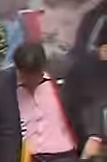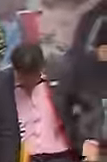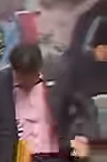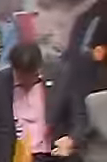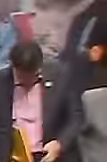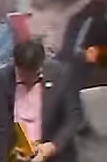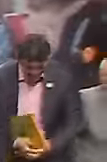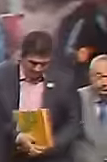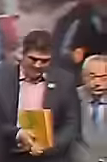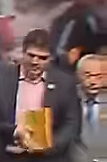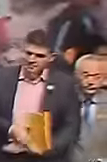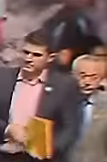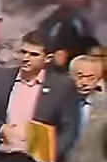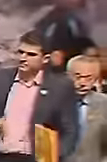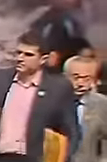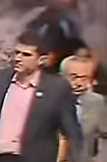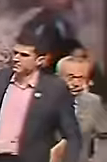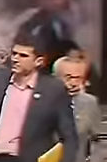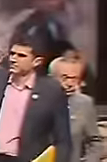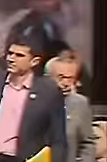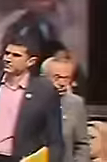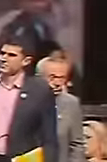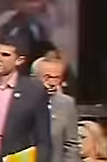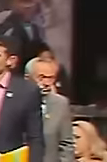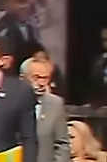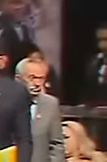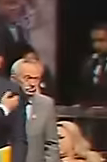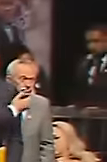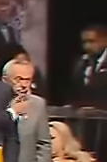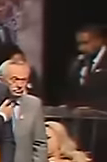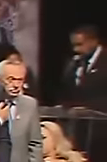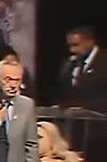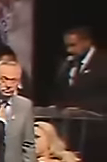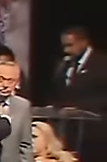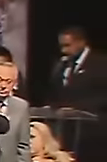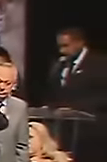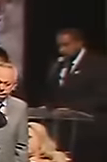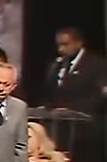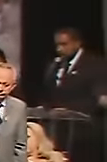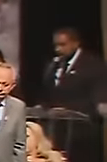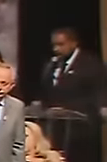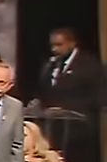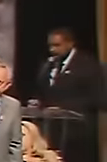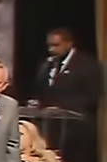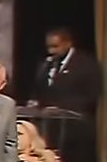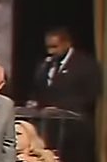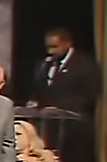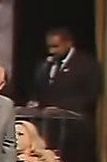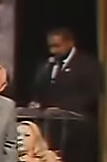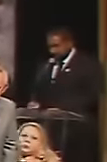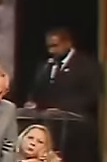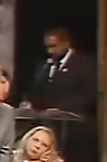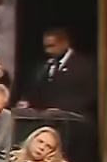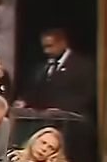conosco ouviremos as palavras do ministro do Desenvolvimento Social e Agrário Osmar